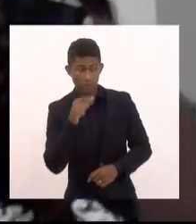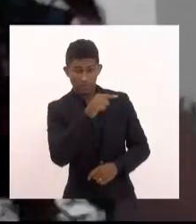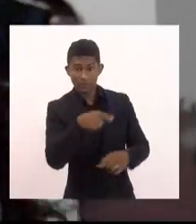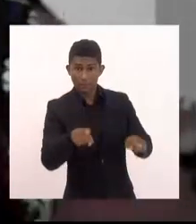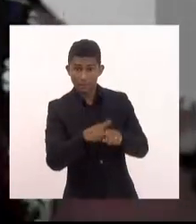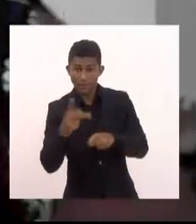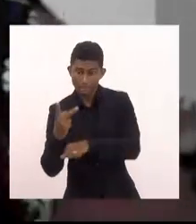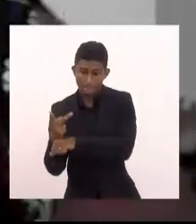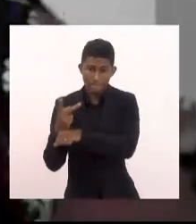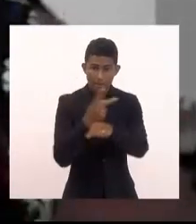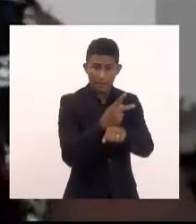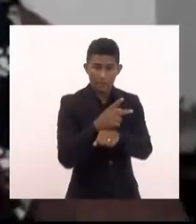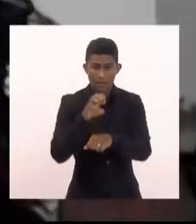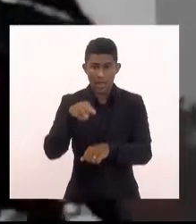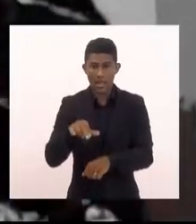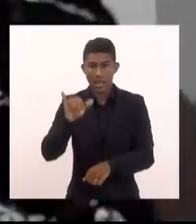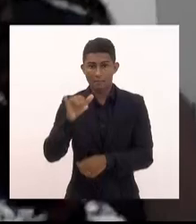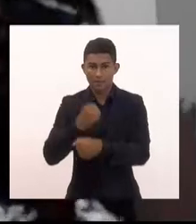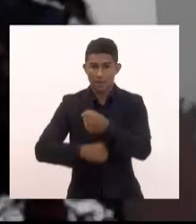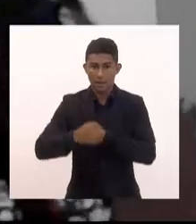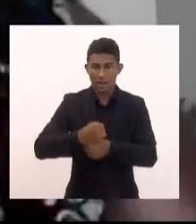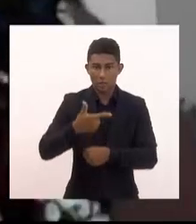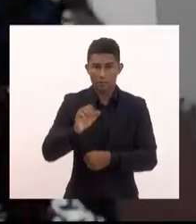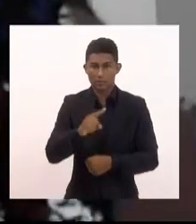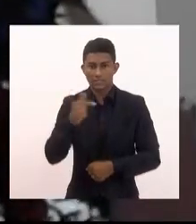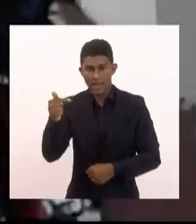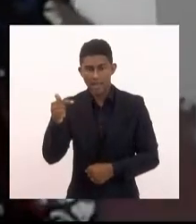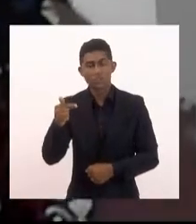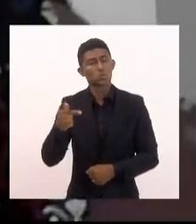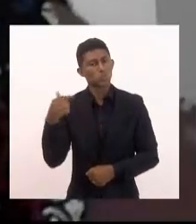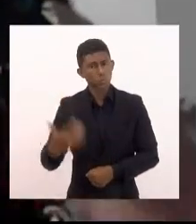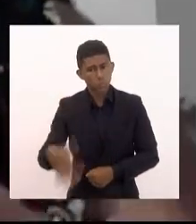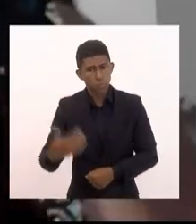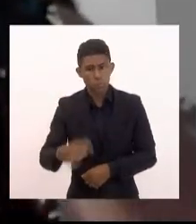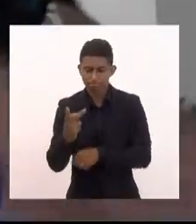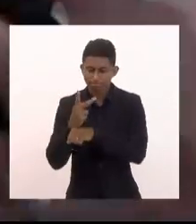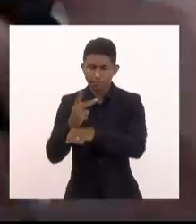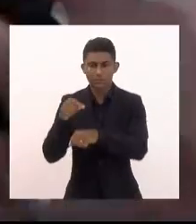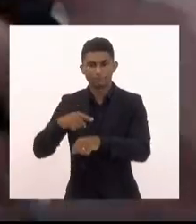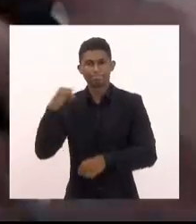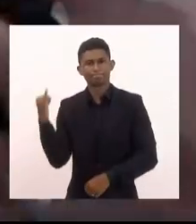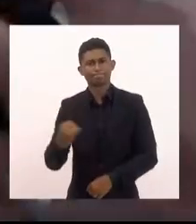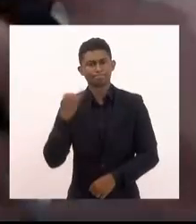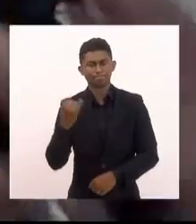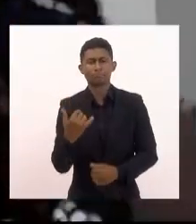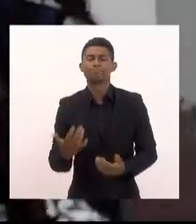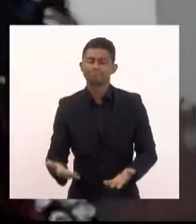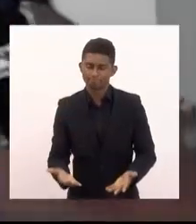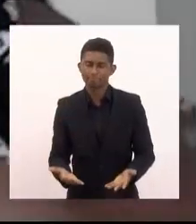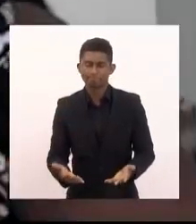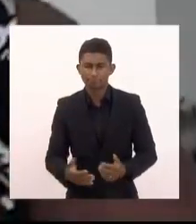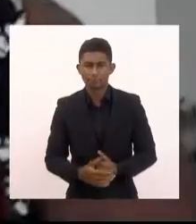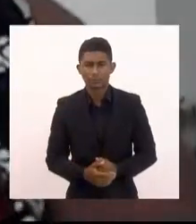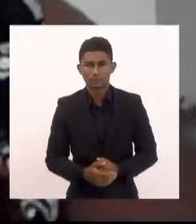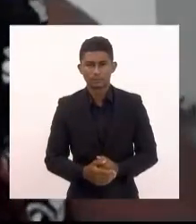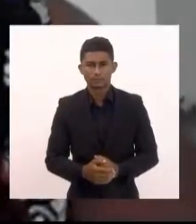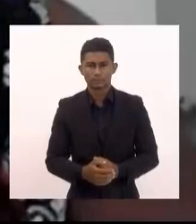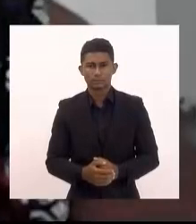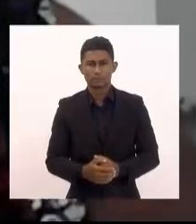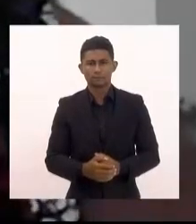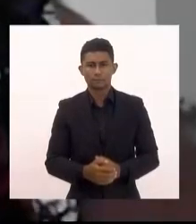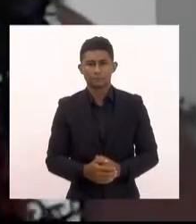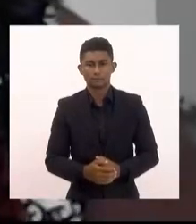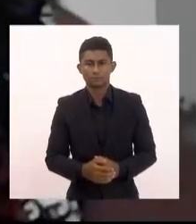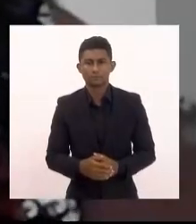indicado ao Emmy em 2007, ou seja, né, é um combo. Então, a